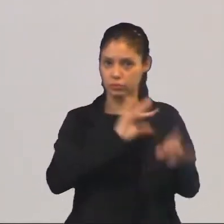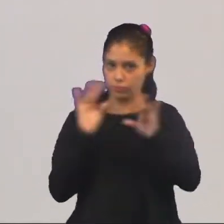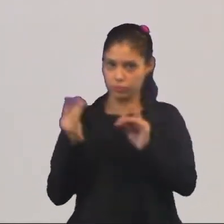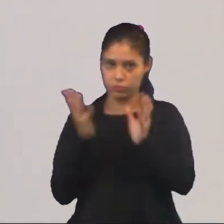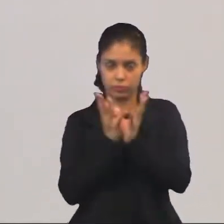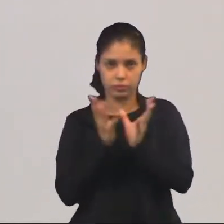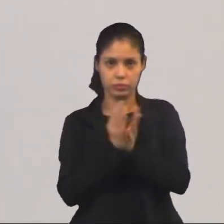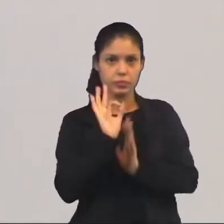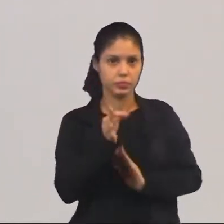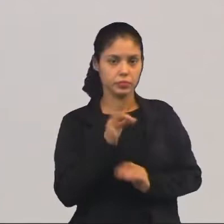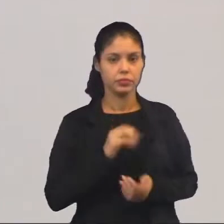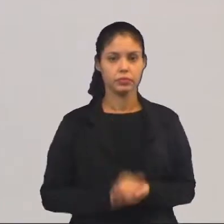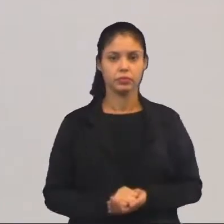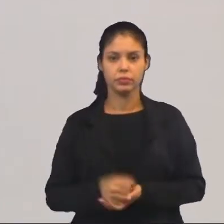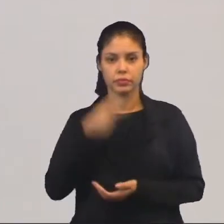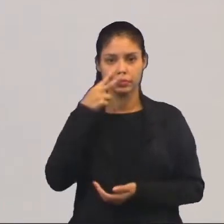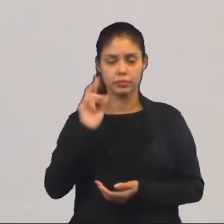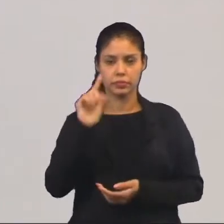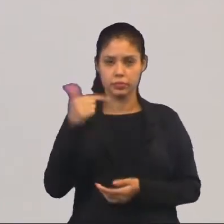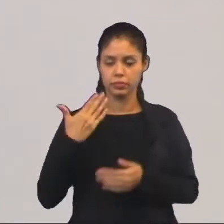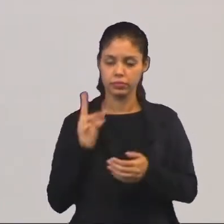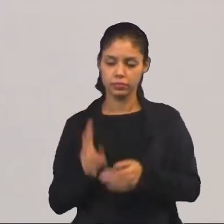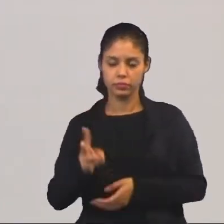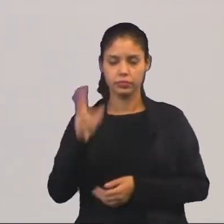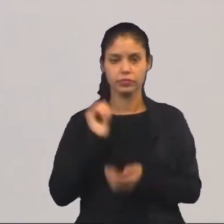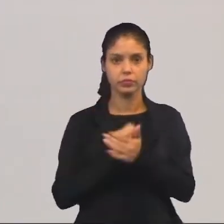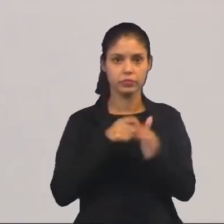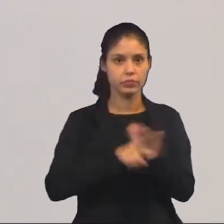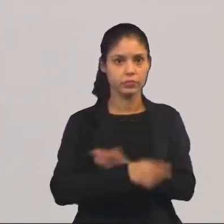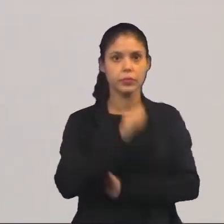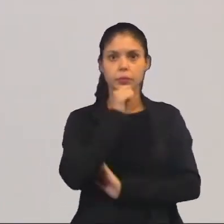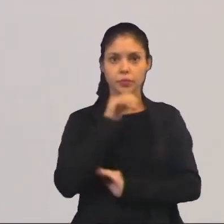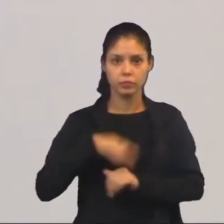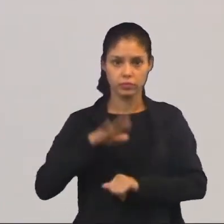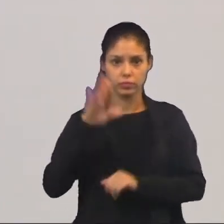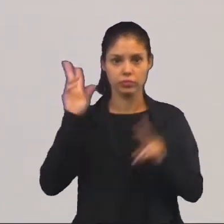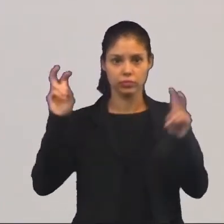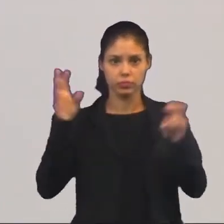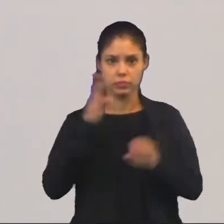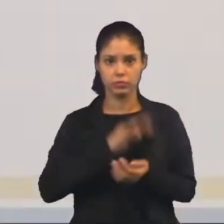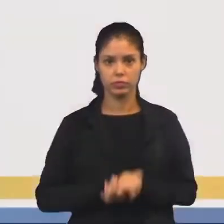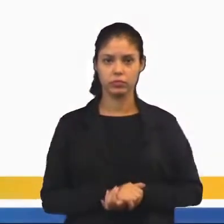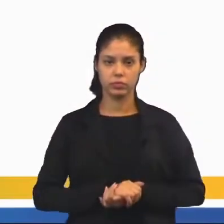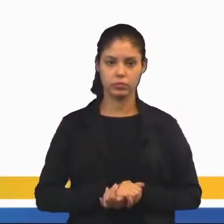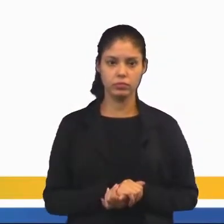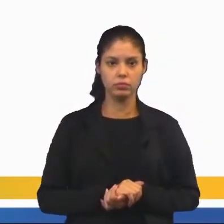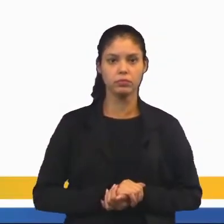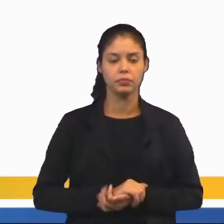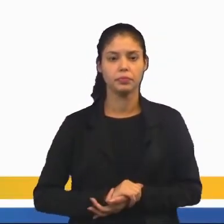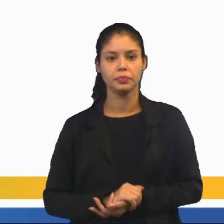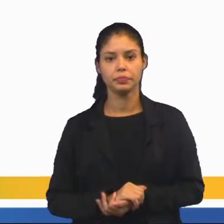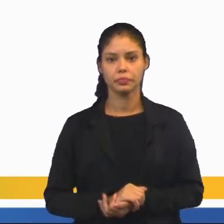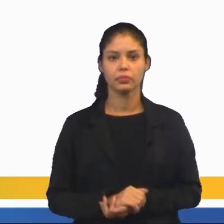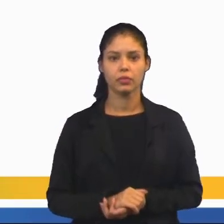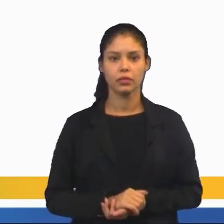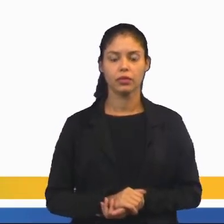desses grupos, certo? Vamos então prosseguir e aprofundar ainda mais os nossos conhecimentos.